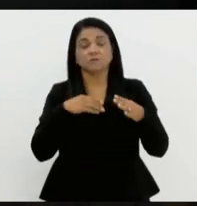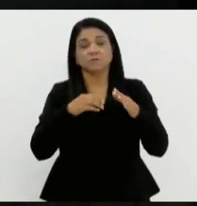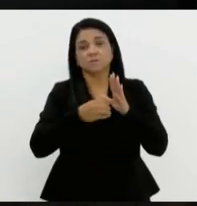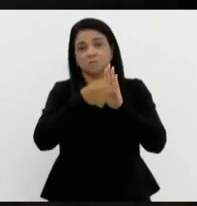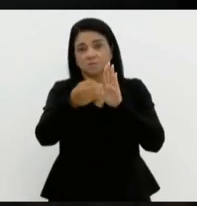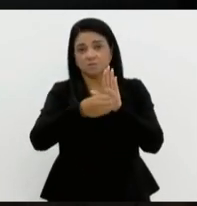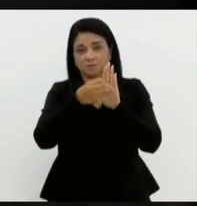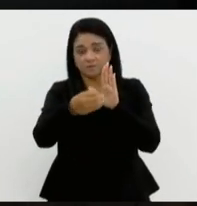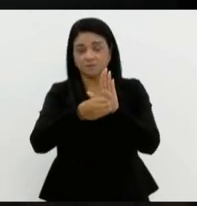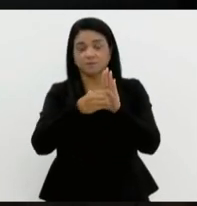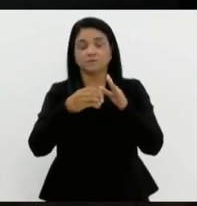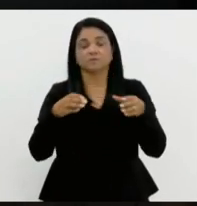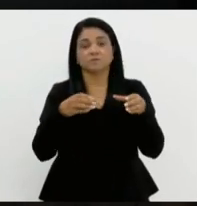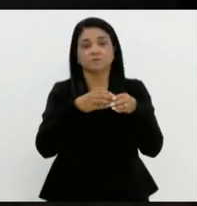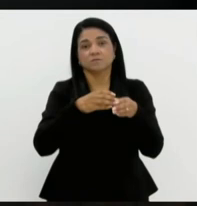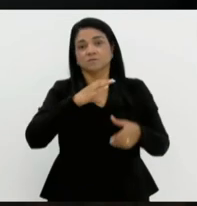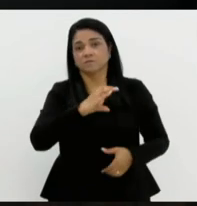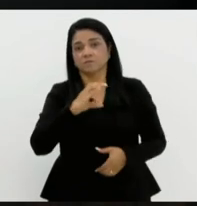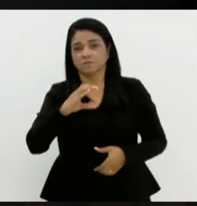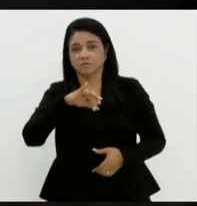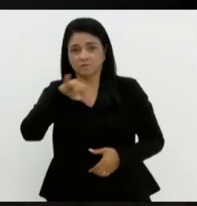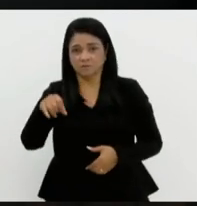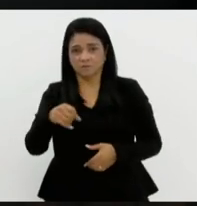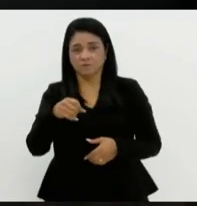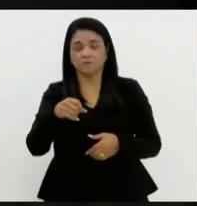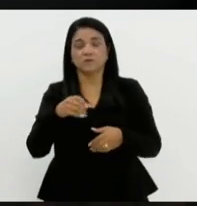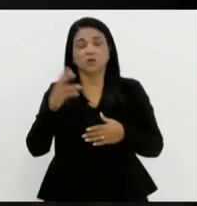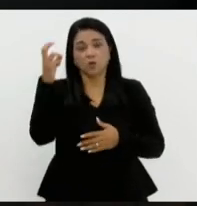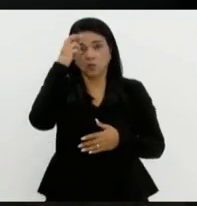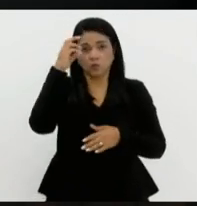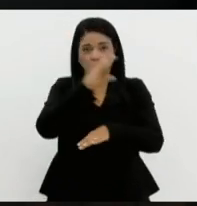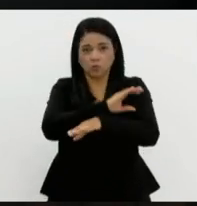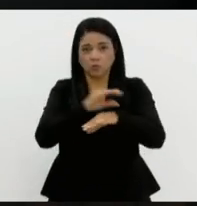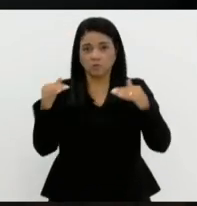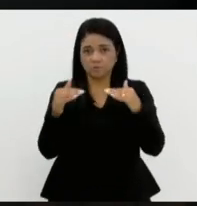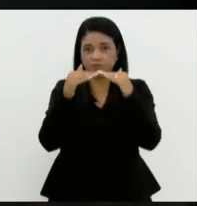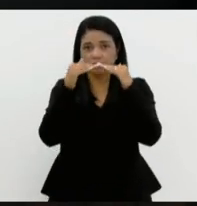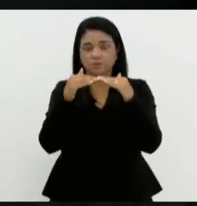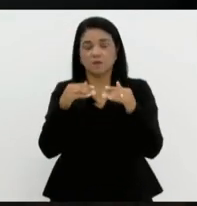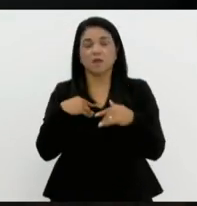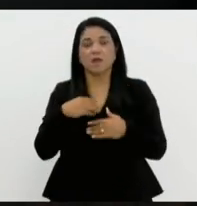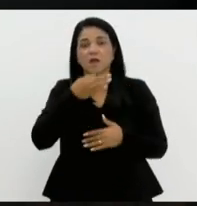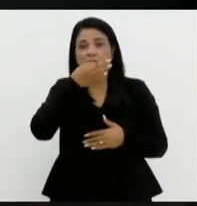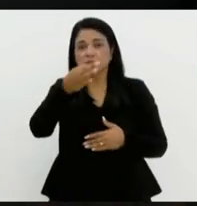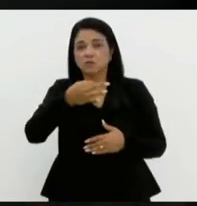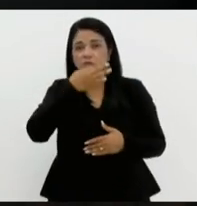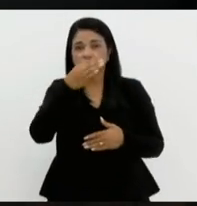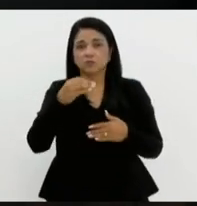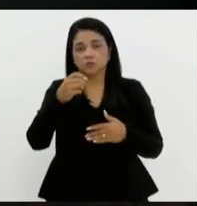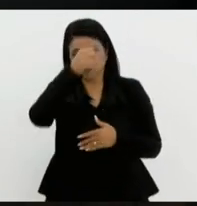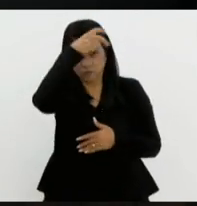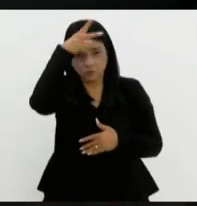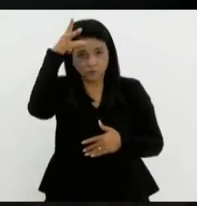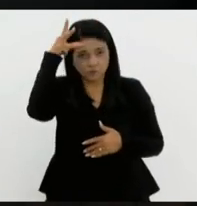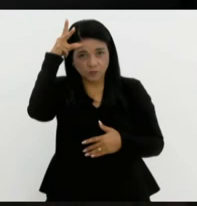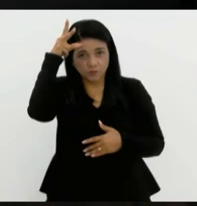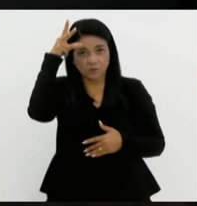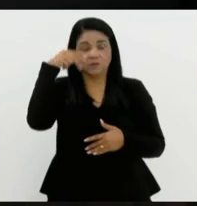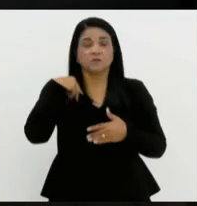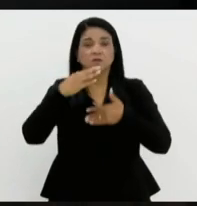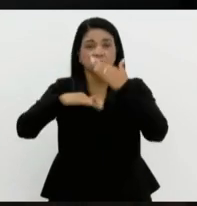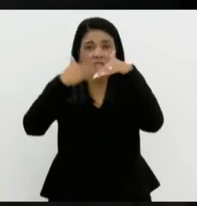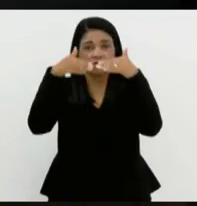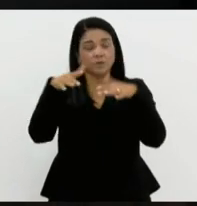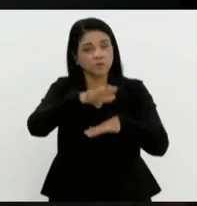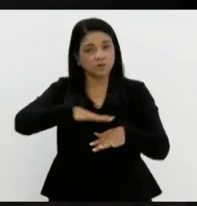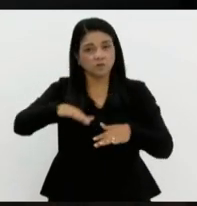Constituição e Justiça pela constitucionalidade de cultura favorável, assuntos municipais, Desenvolvimento